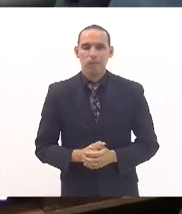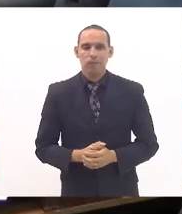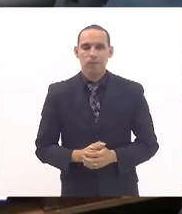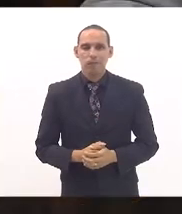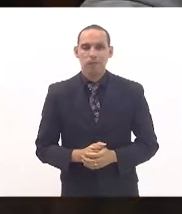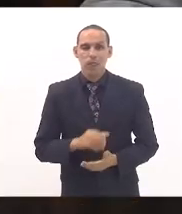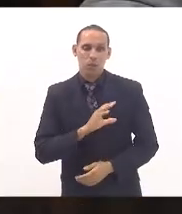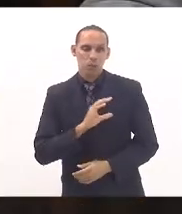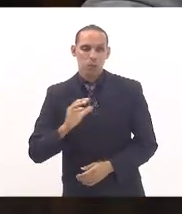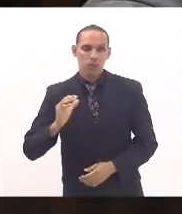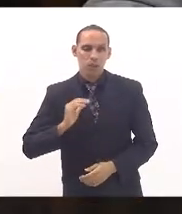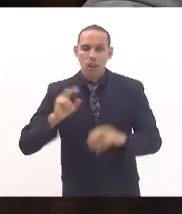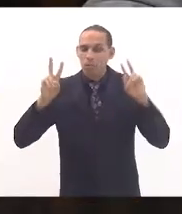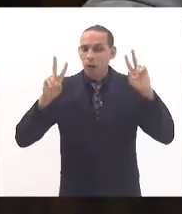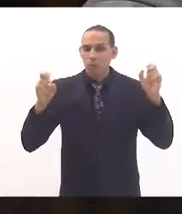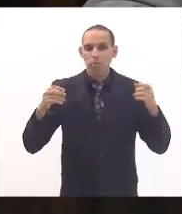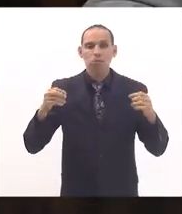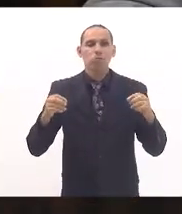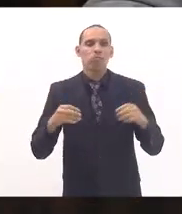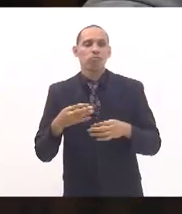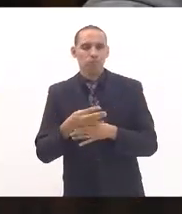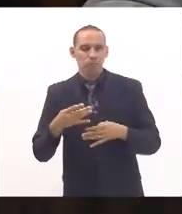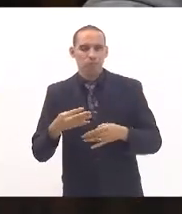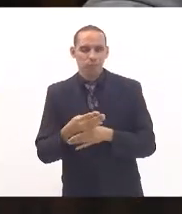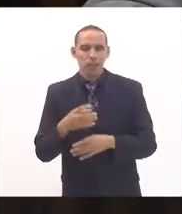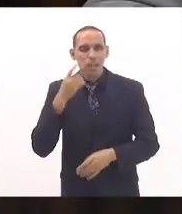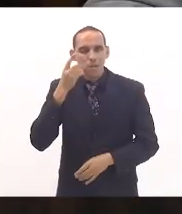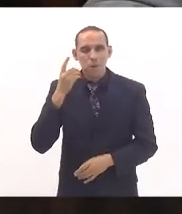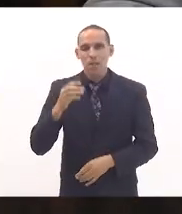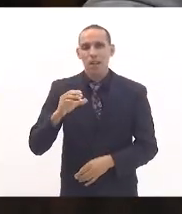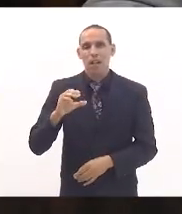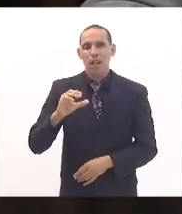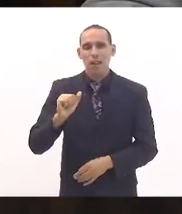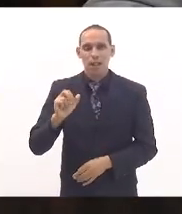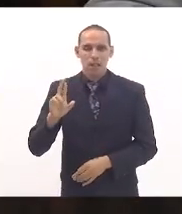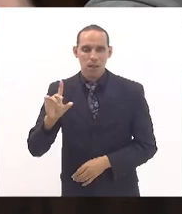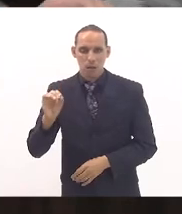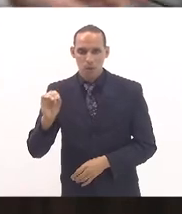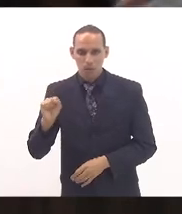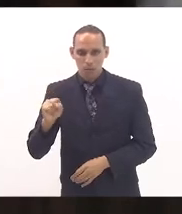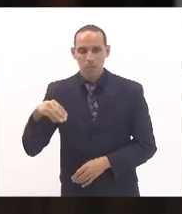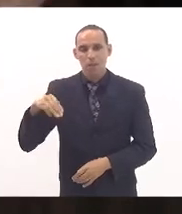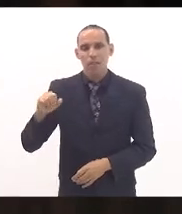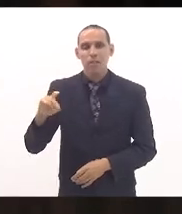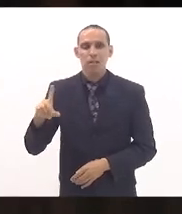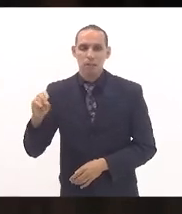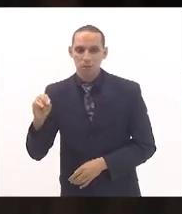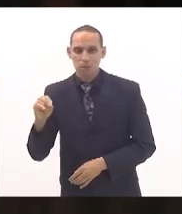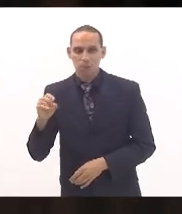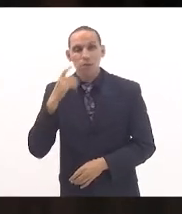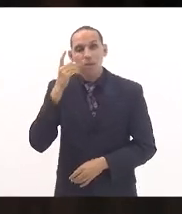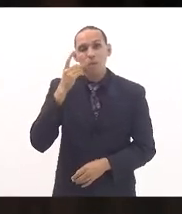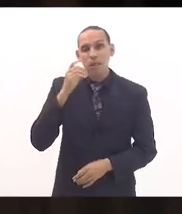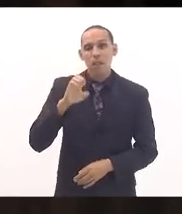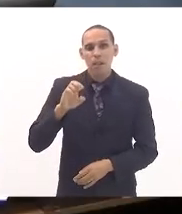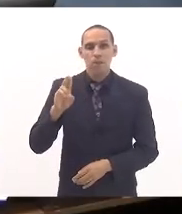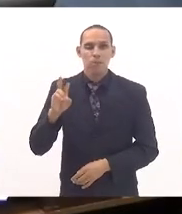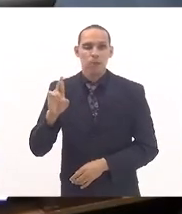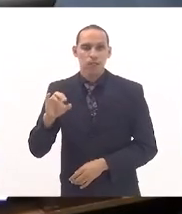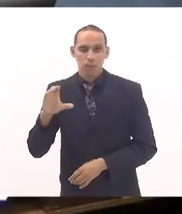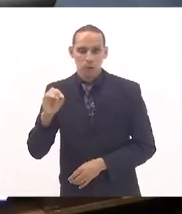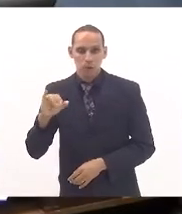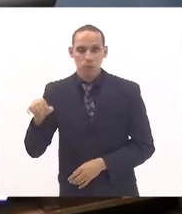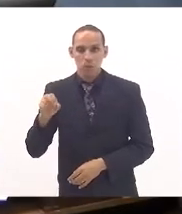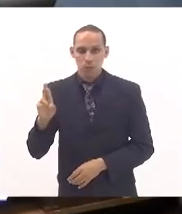Pela Comissão de Assuntos Municipais, deputado Carlos Macedo. Deputado Carlos Macedo. Deputado Eurico Júnior.